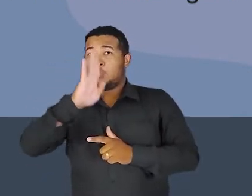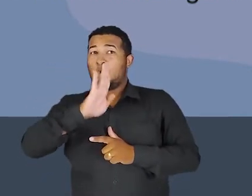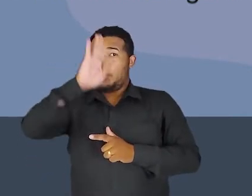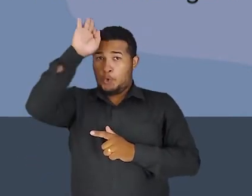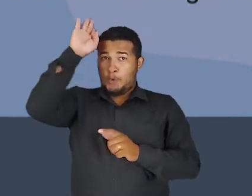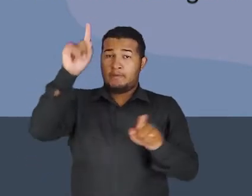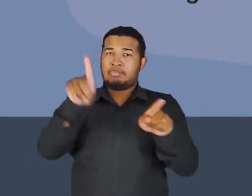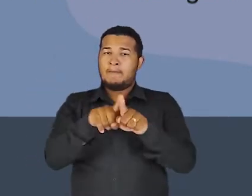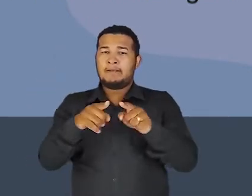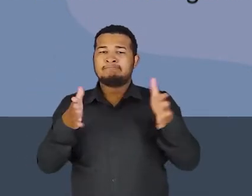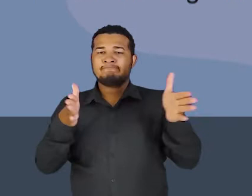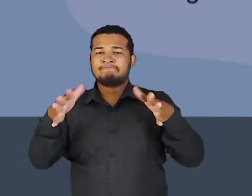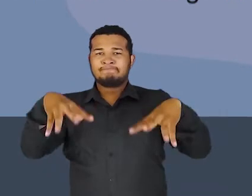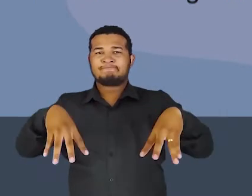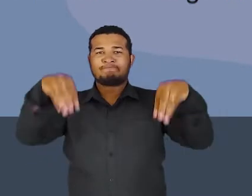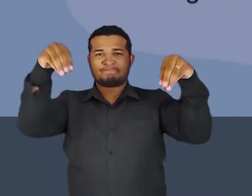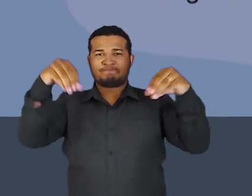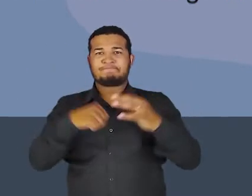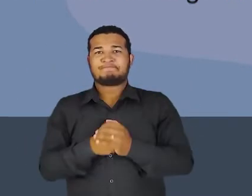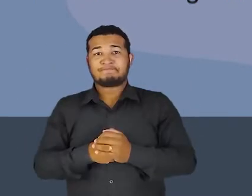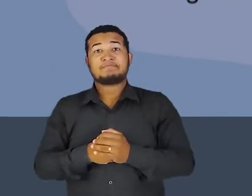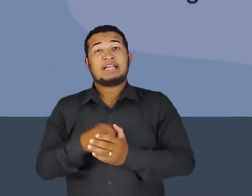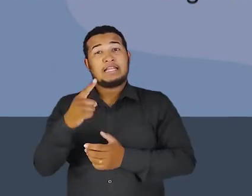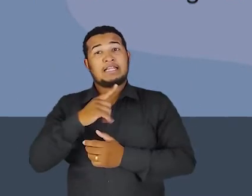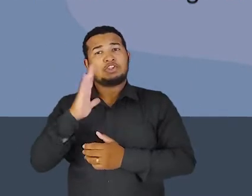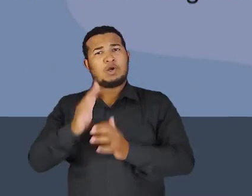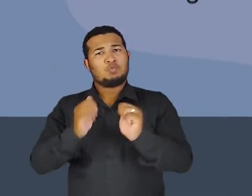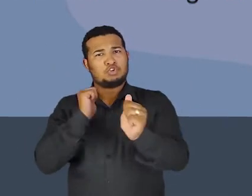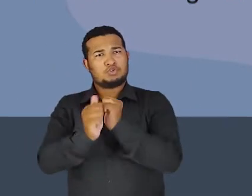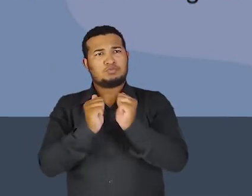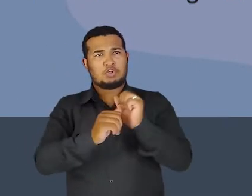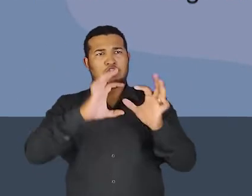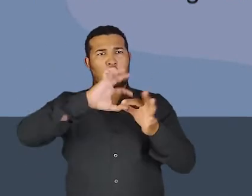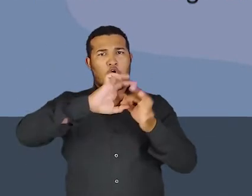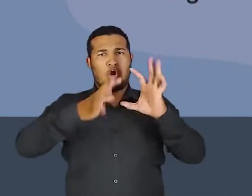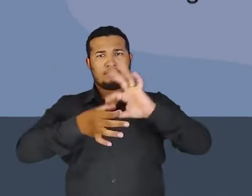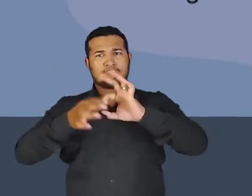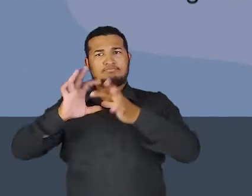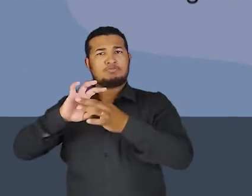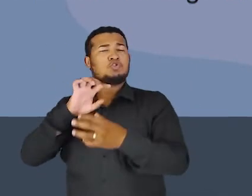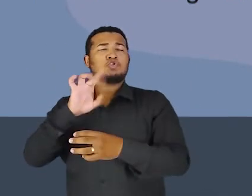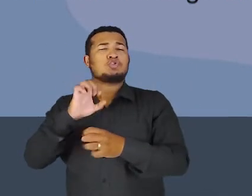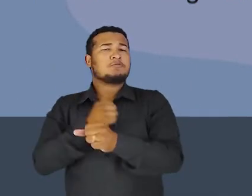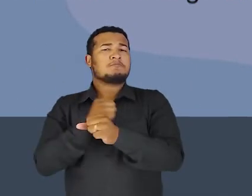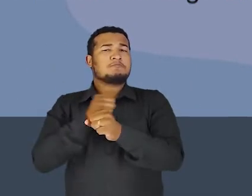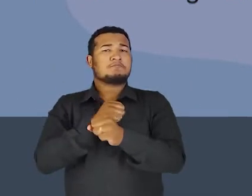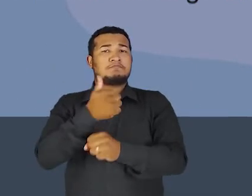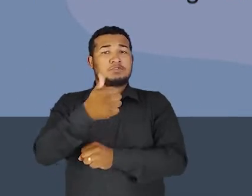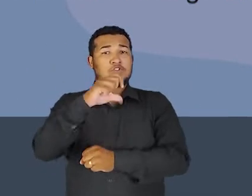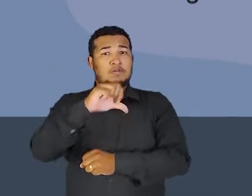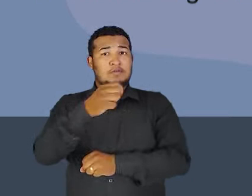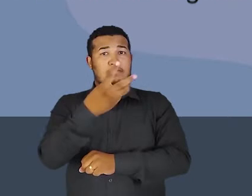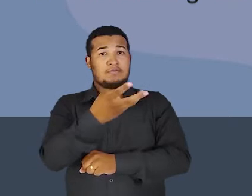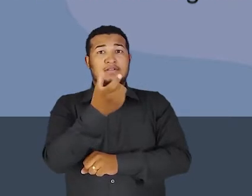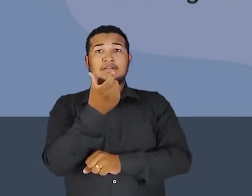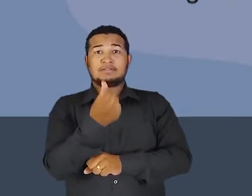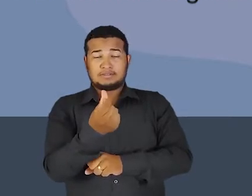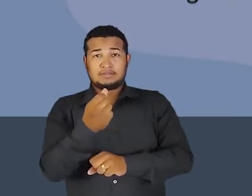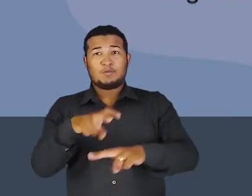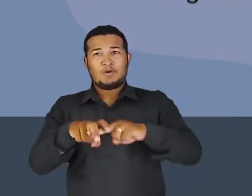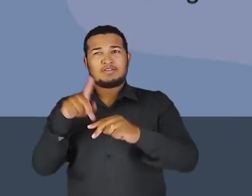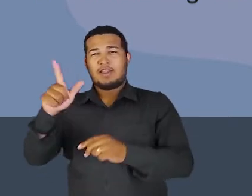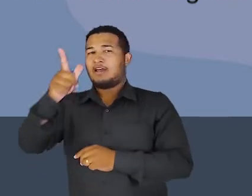Idade Média. O handebol estreou como esporte olímpico somente em 1936, durante as Olimpíadas de